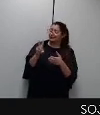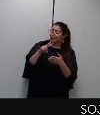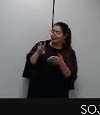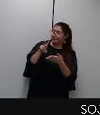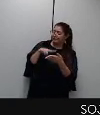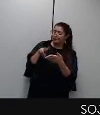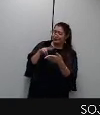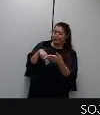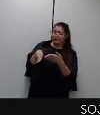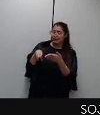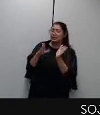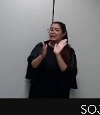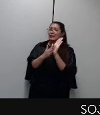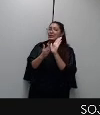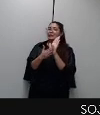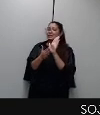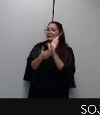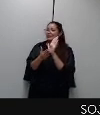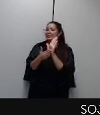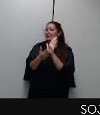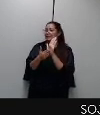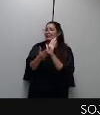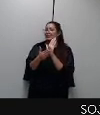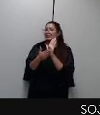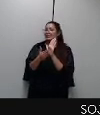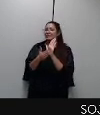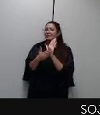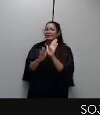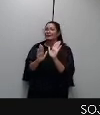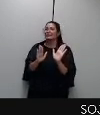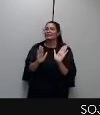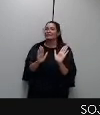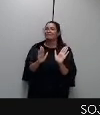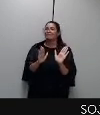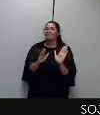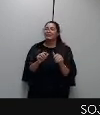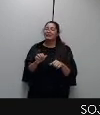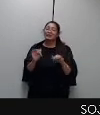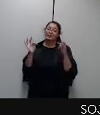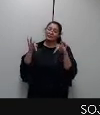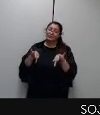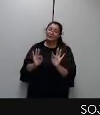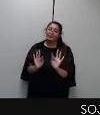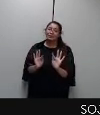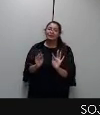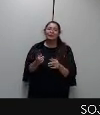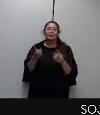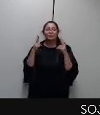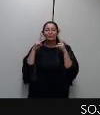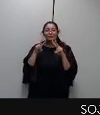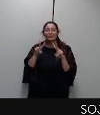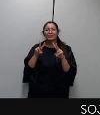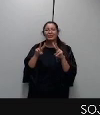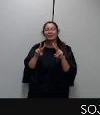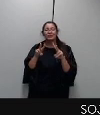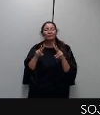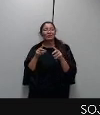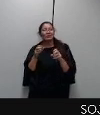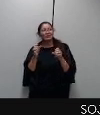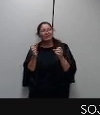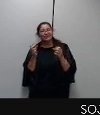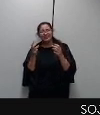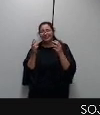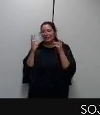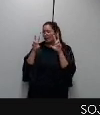Siriri aí na súmula 7 enfim eu tô fazendo destaque para que a gente então possa